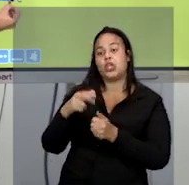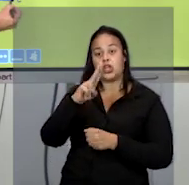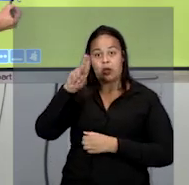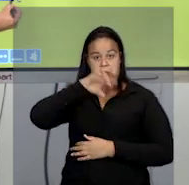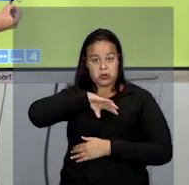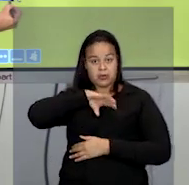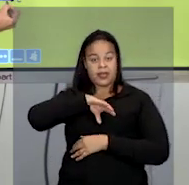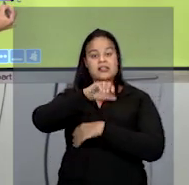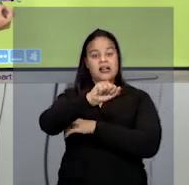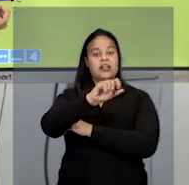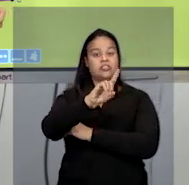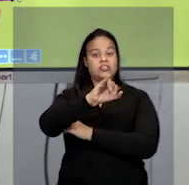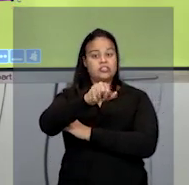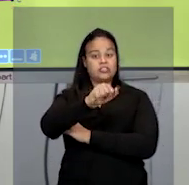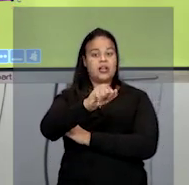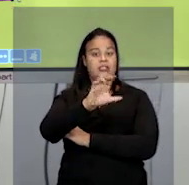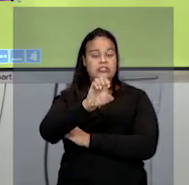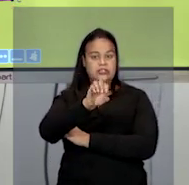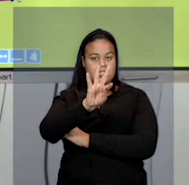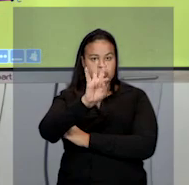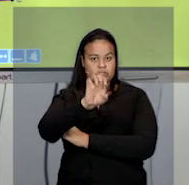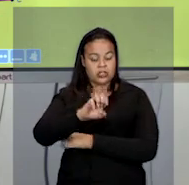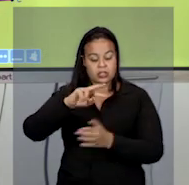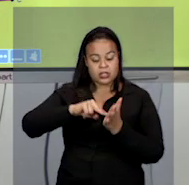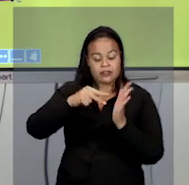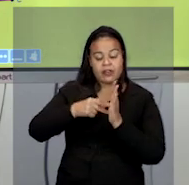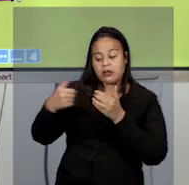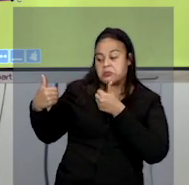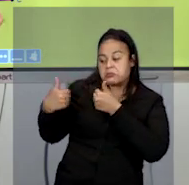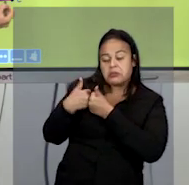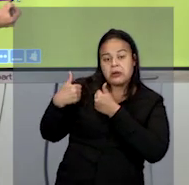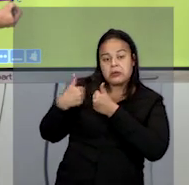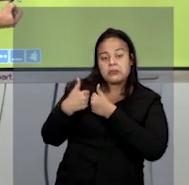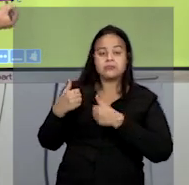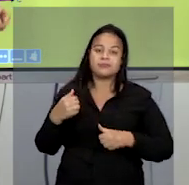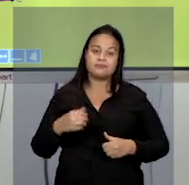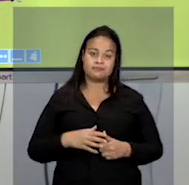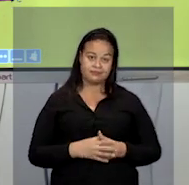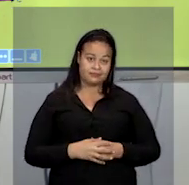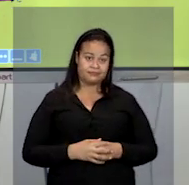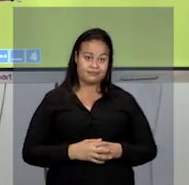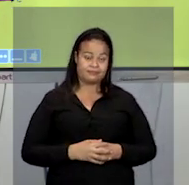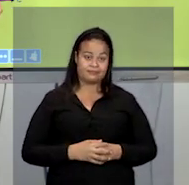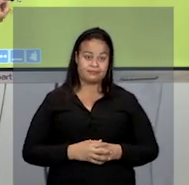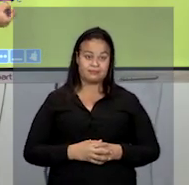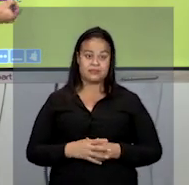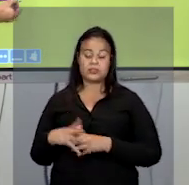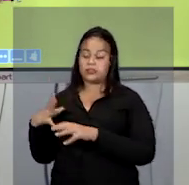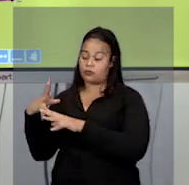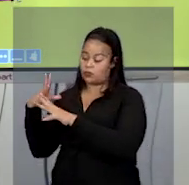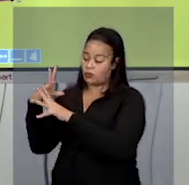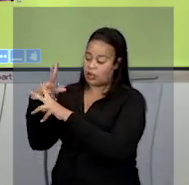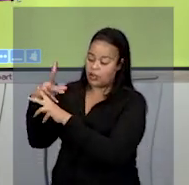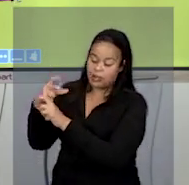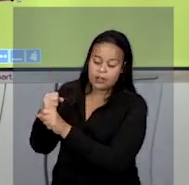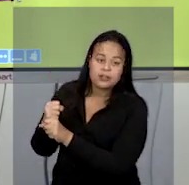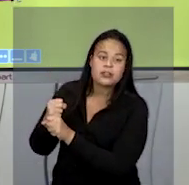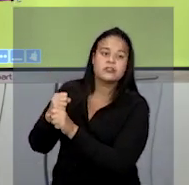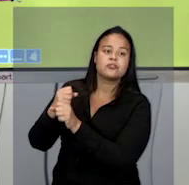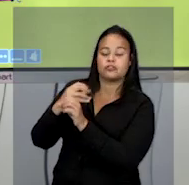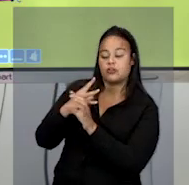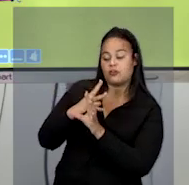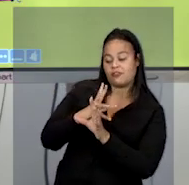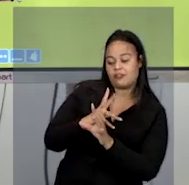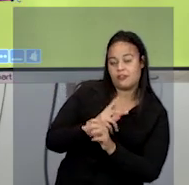aquela cidade. Então, aqui, ó, adjacente é esse aqui. Então, ele está formando o ângulo juntamente com a hipotenusa. O outro